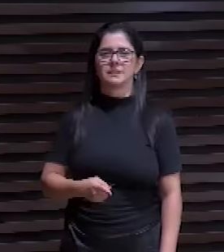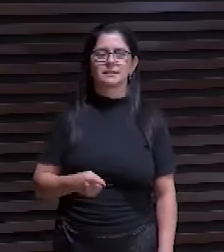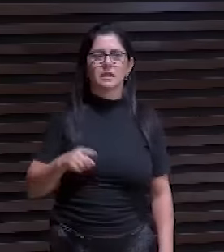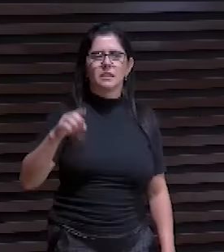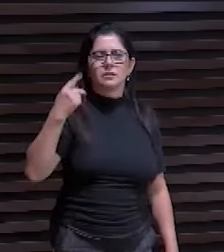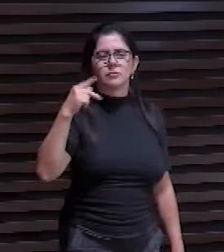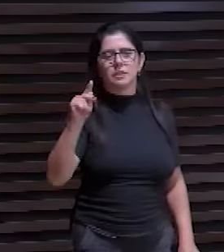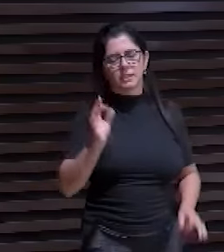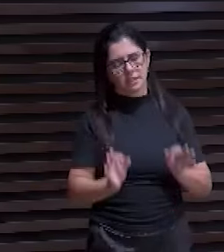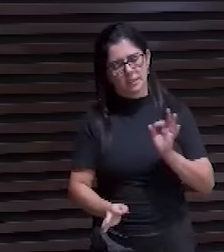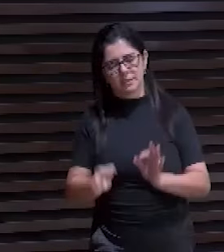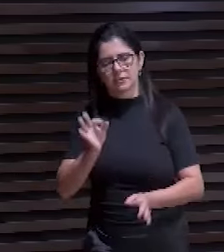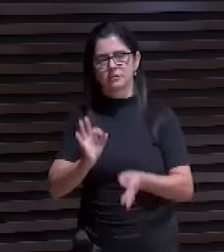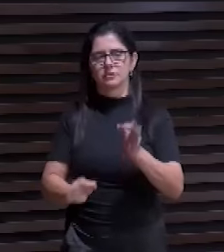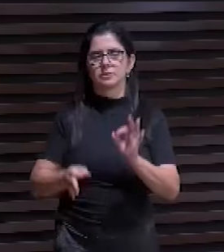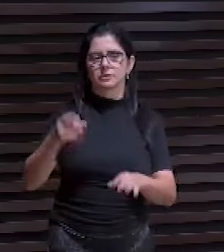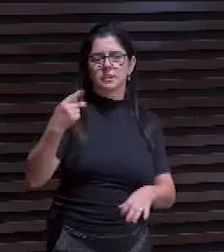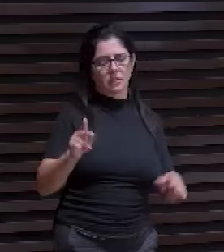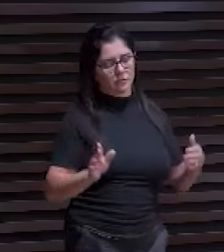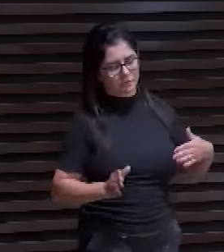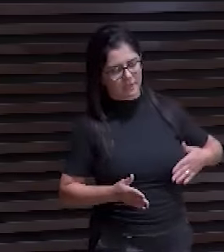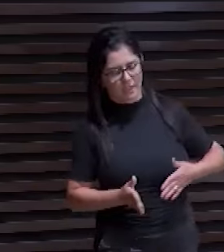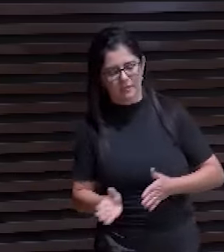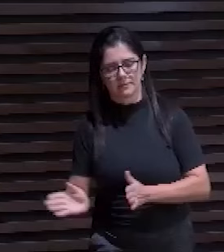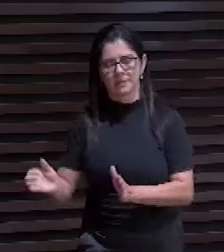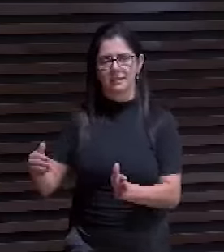insondáveis seus juízos e os seus.